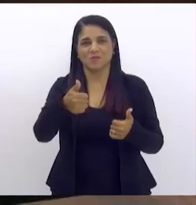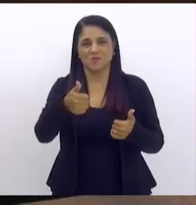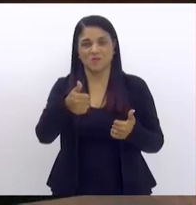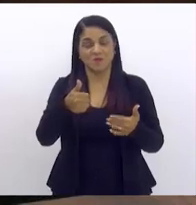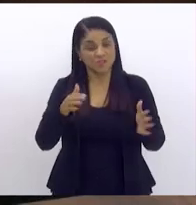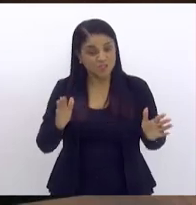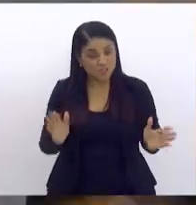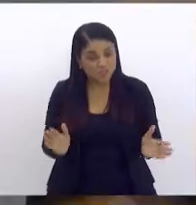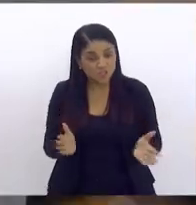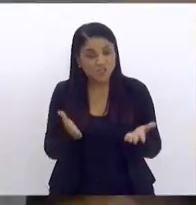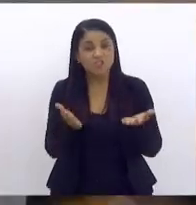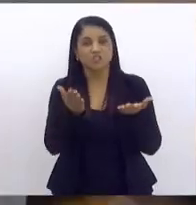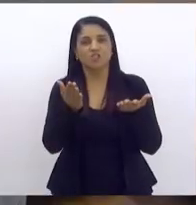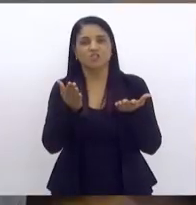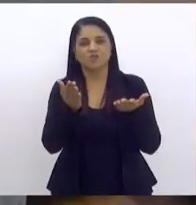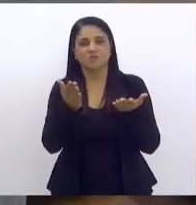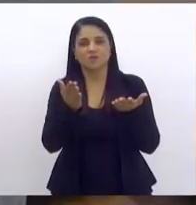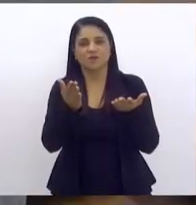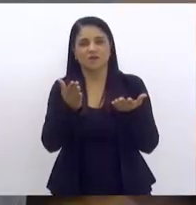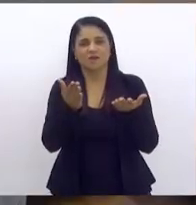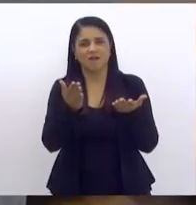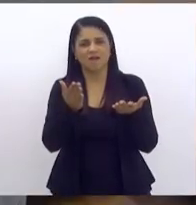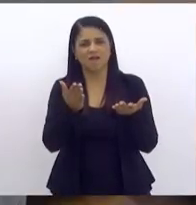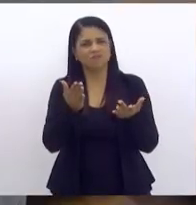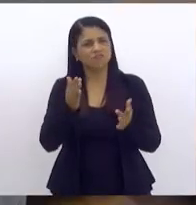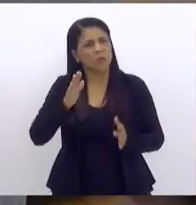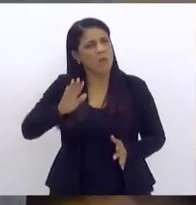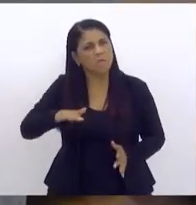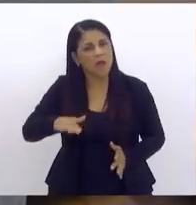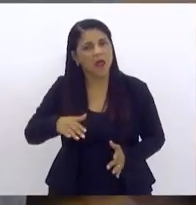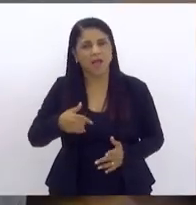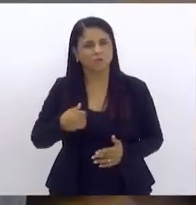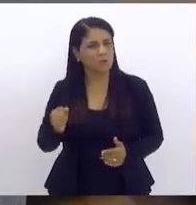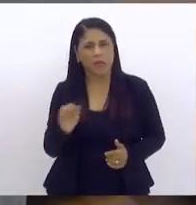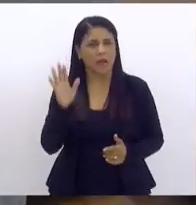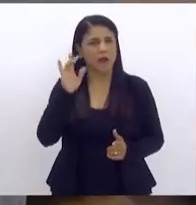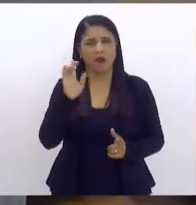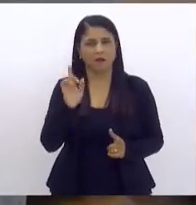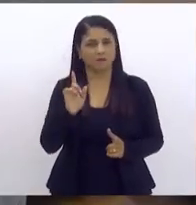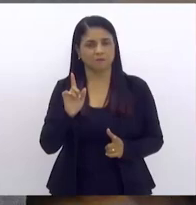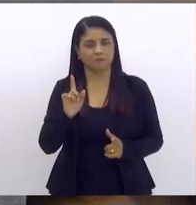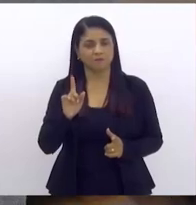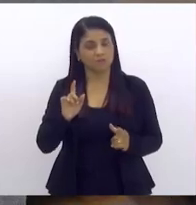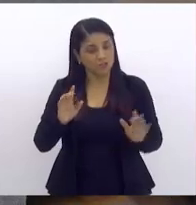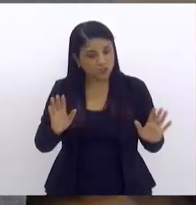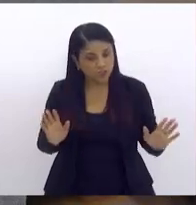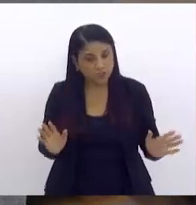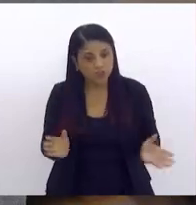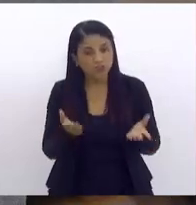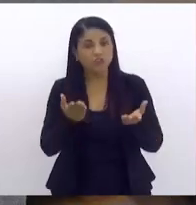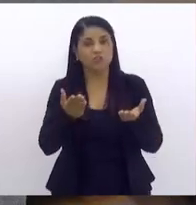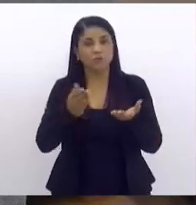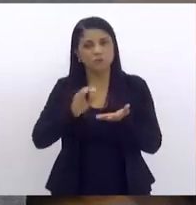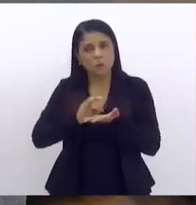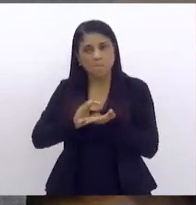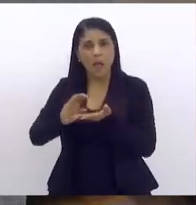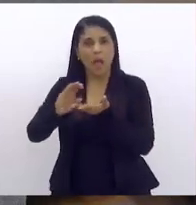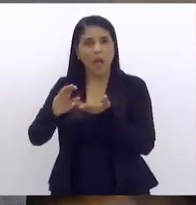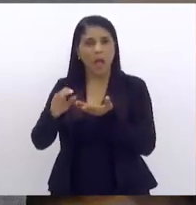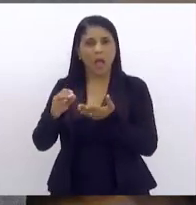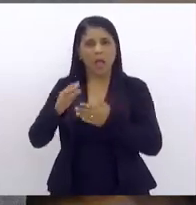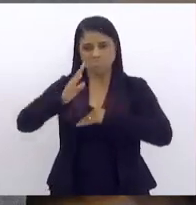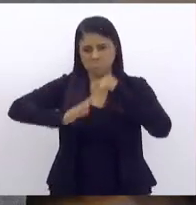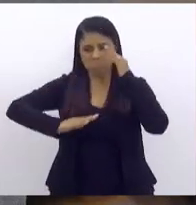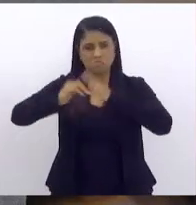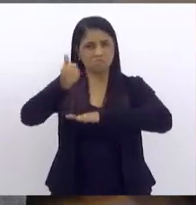estimular isso é muito barato em relação aos estímulos que se dá a grandes produções, às vezes